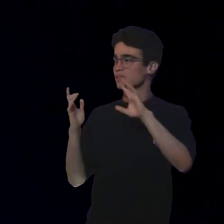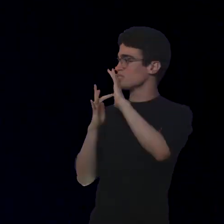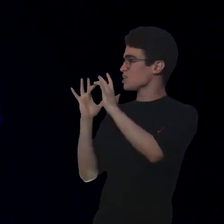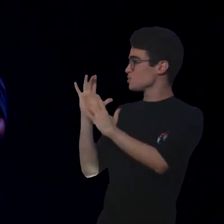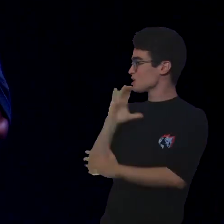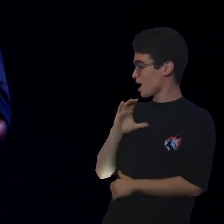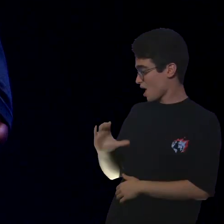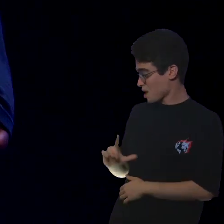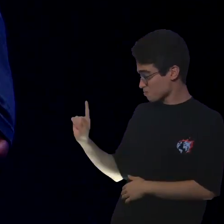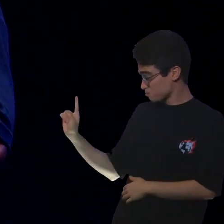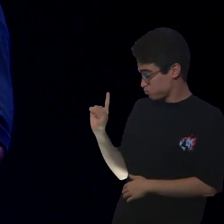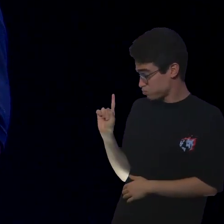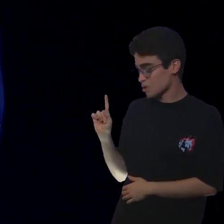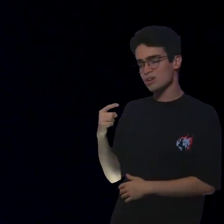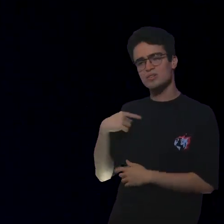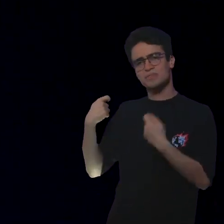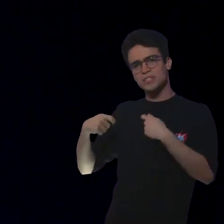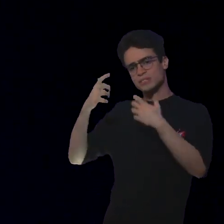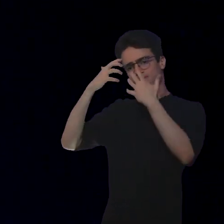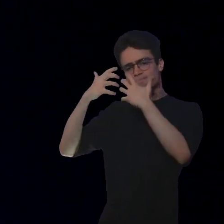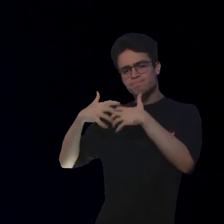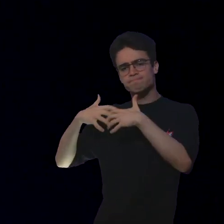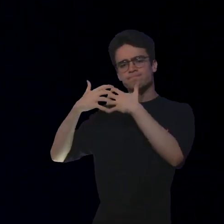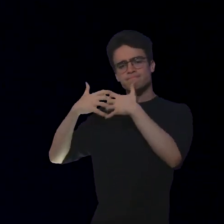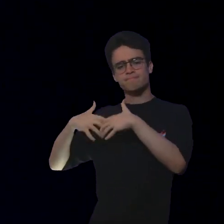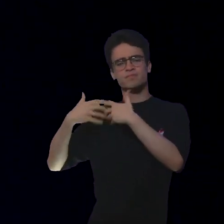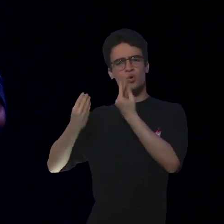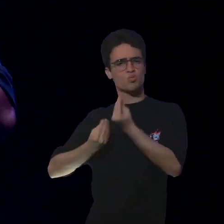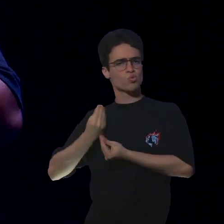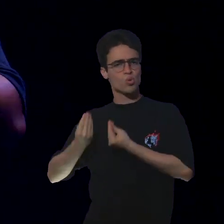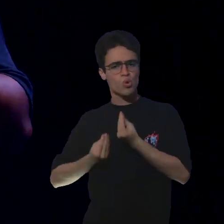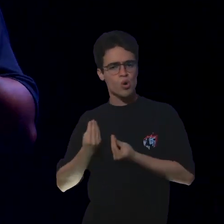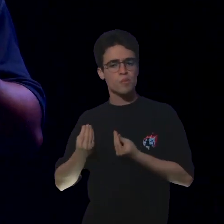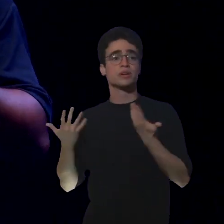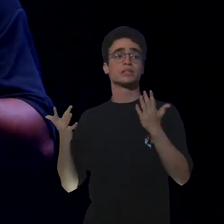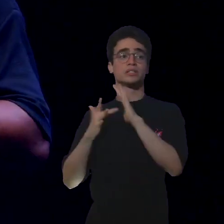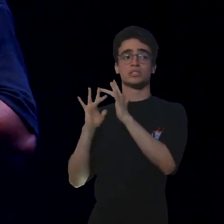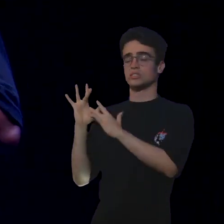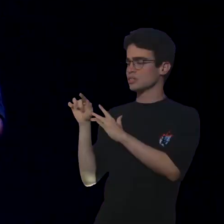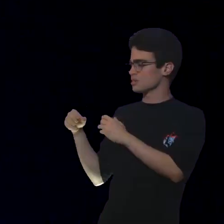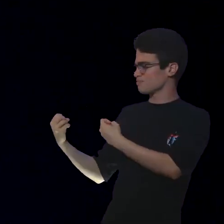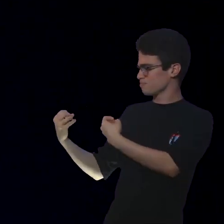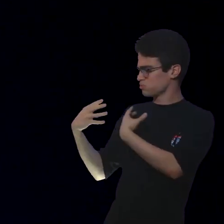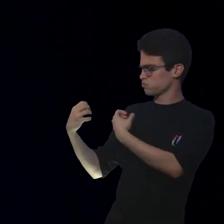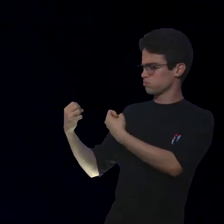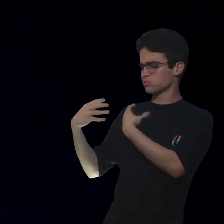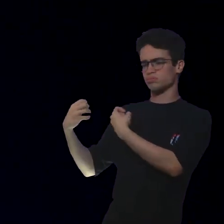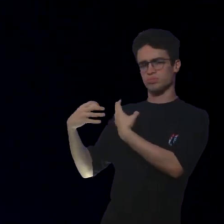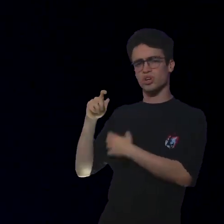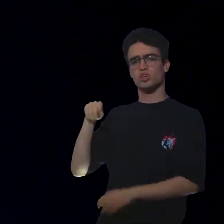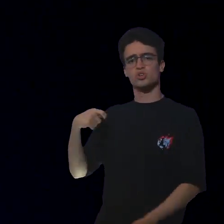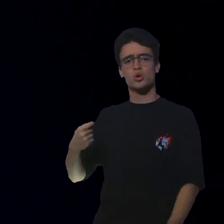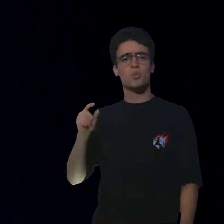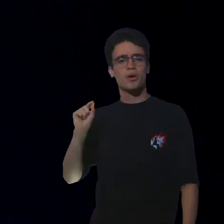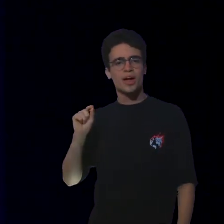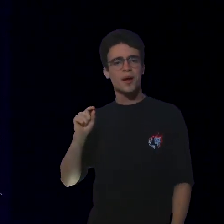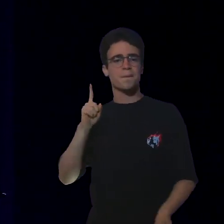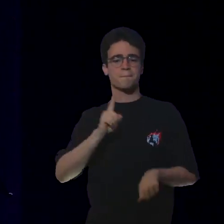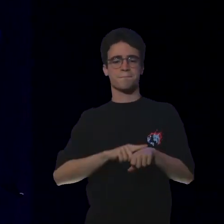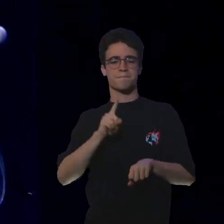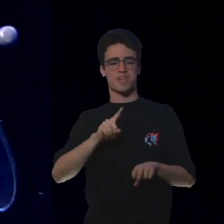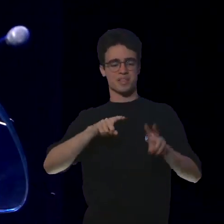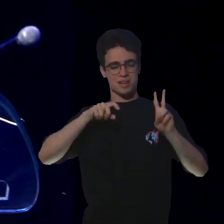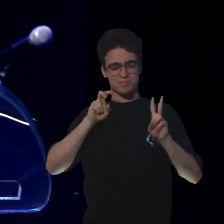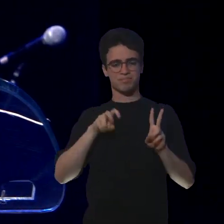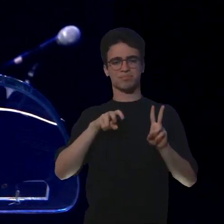Cristo em nossas vidas, e ele nos ensina não apenas na caminhada